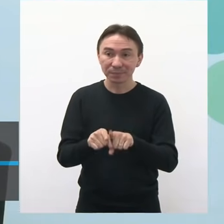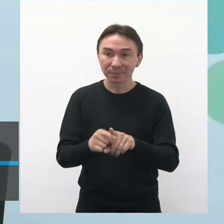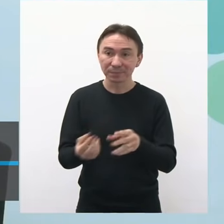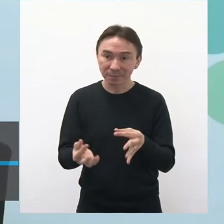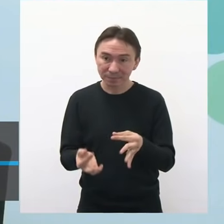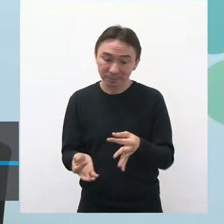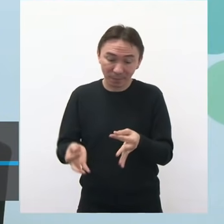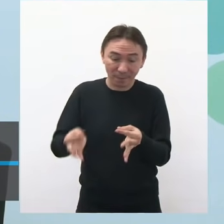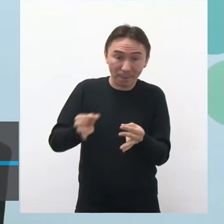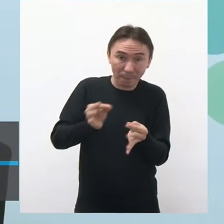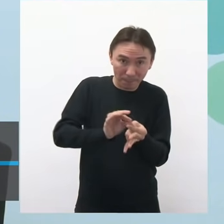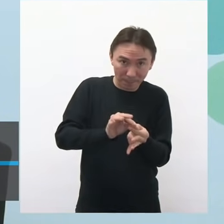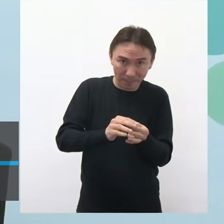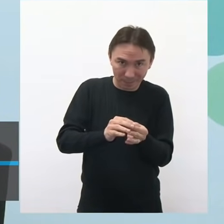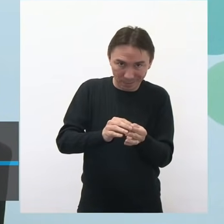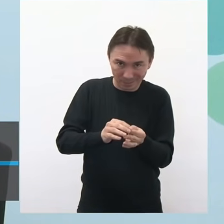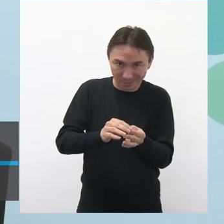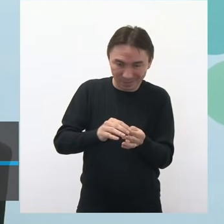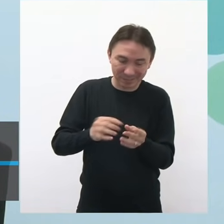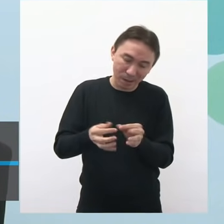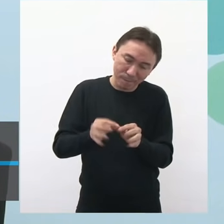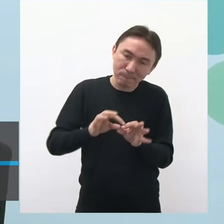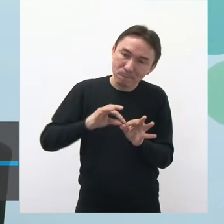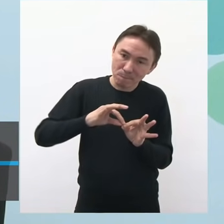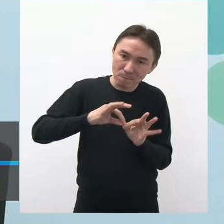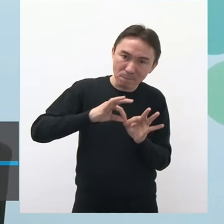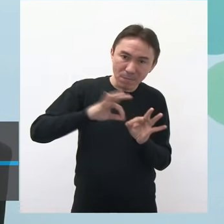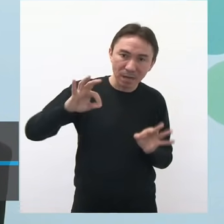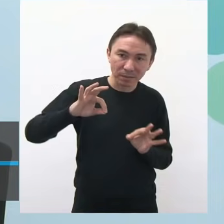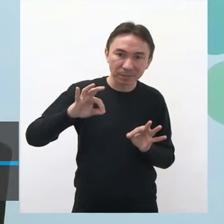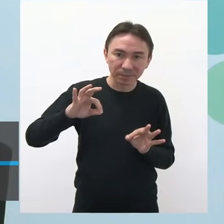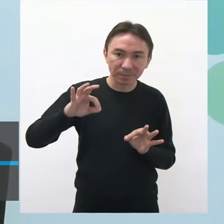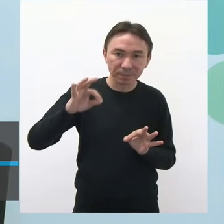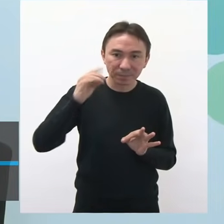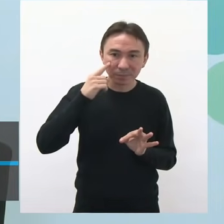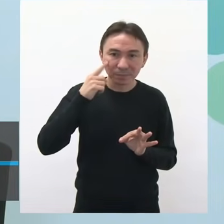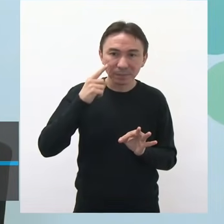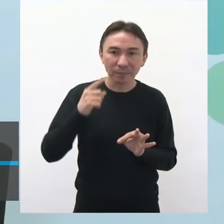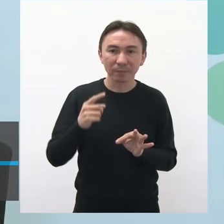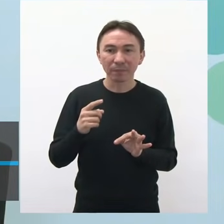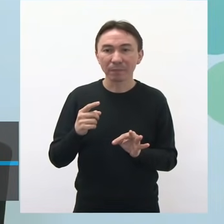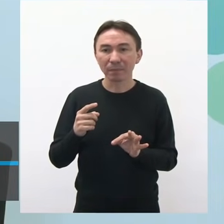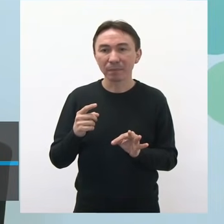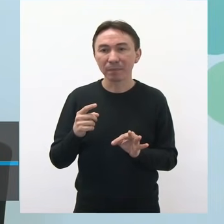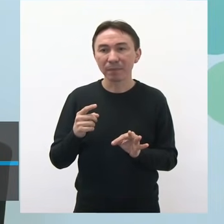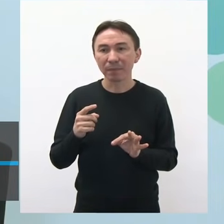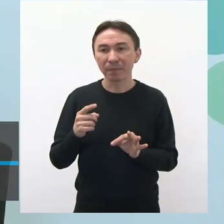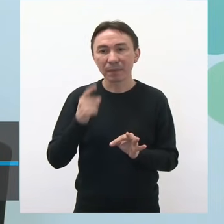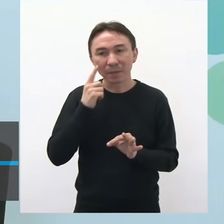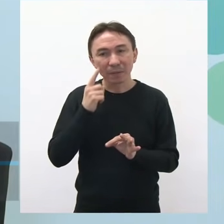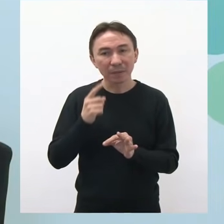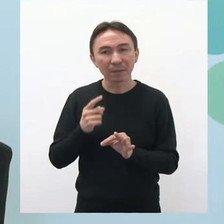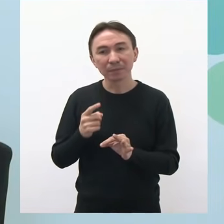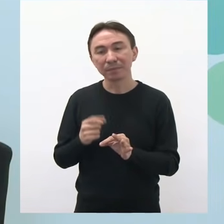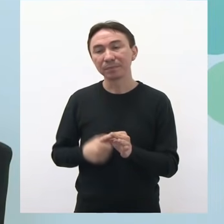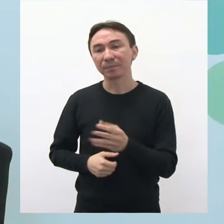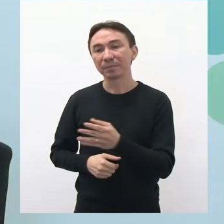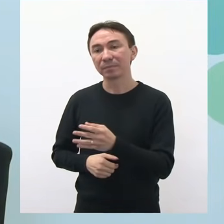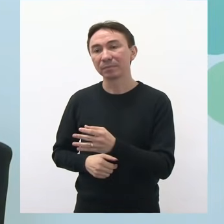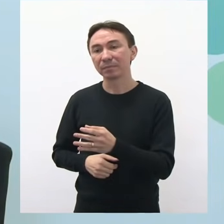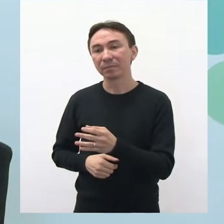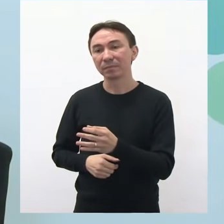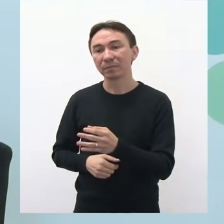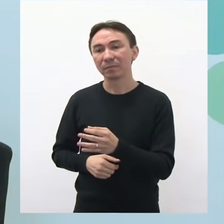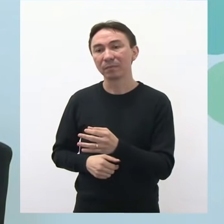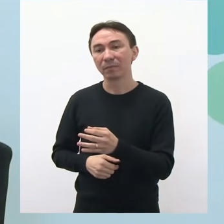Dobrar no meio e fazer isso aqui, ó, né? Nós temos aqui e dobrar no